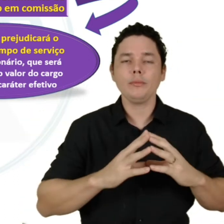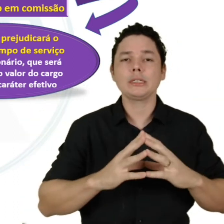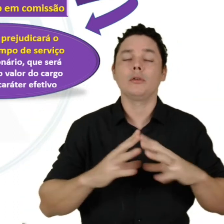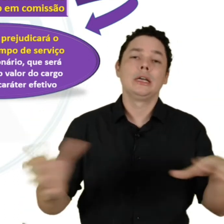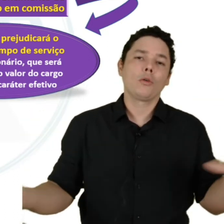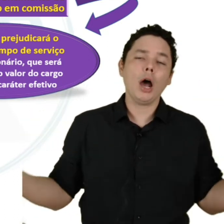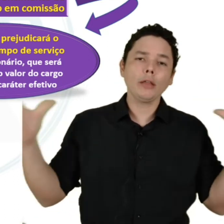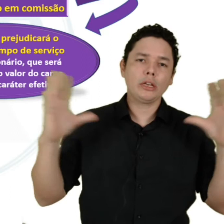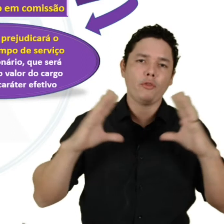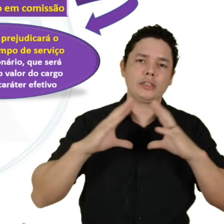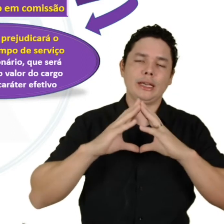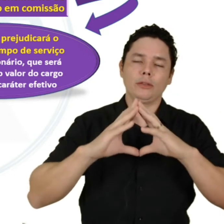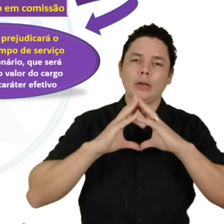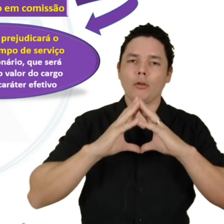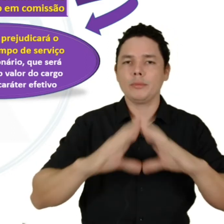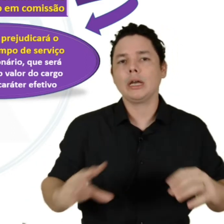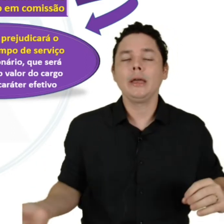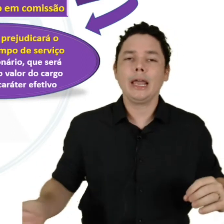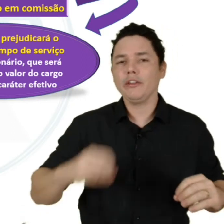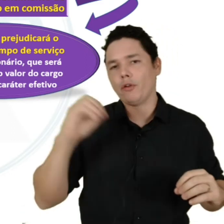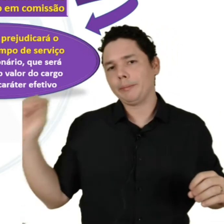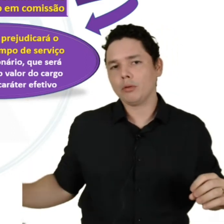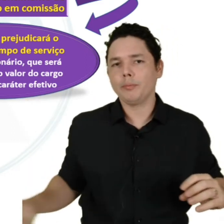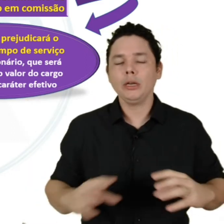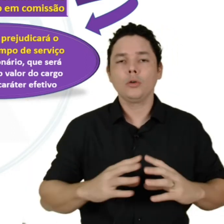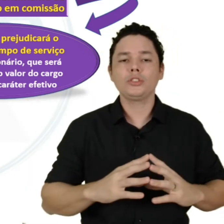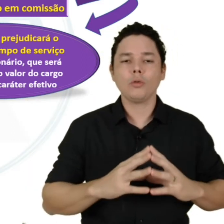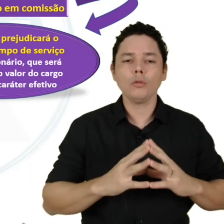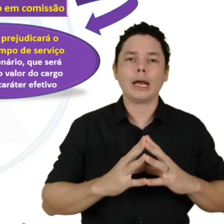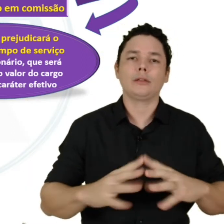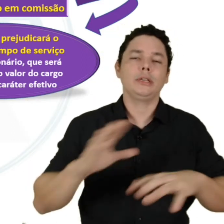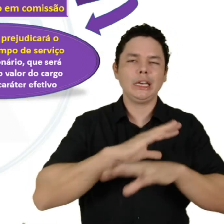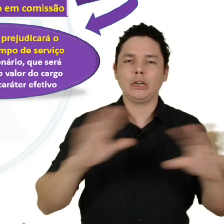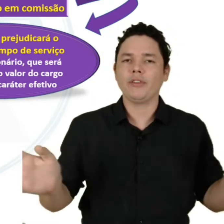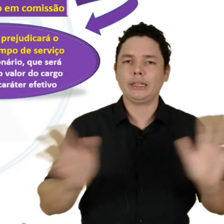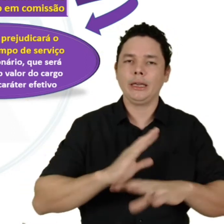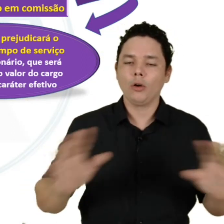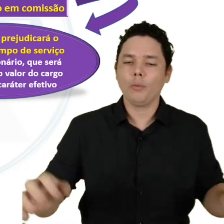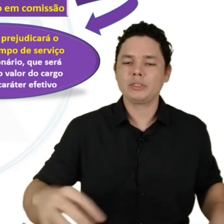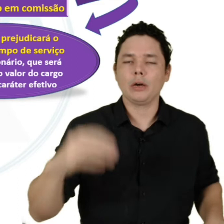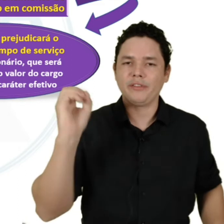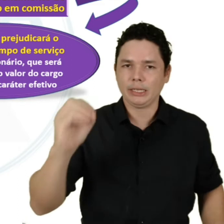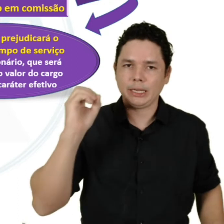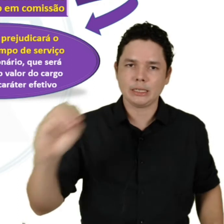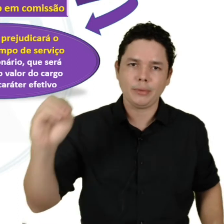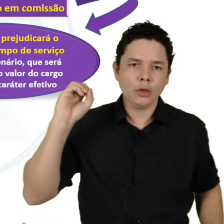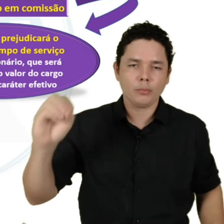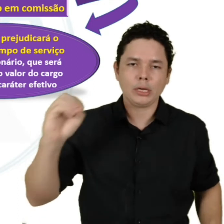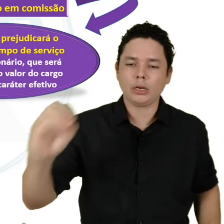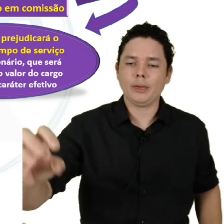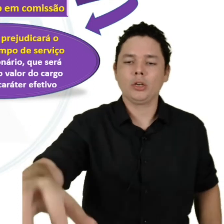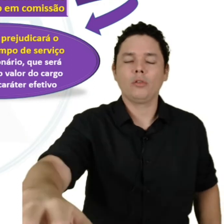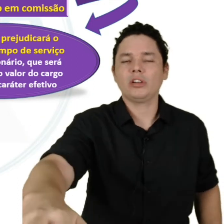de comissão. Quando ele for exonerado do cargo de comissão, ele volta para cumprir o seu contrato e ele não vai ter opção. Ele vai ter que